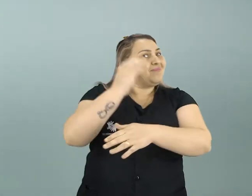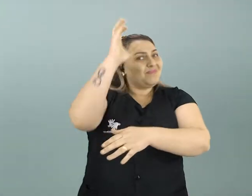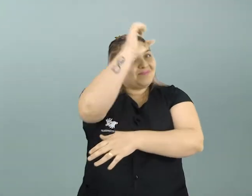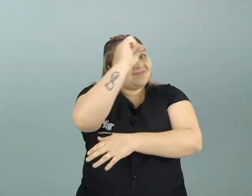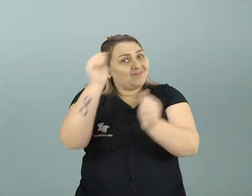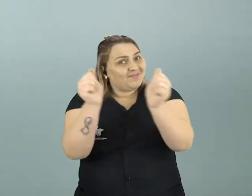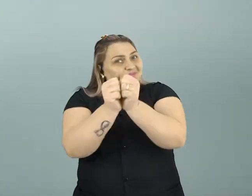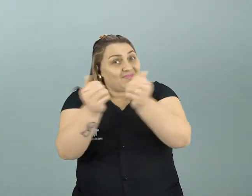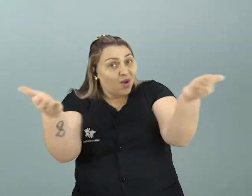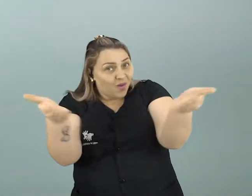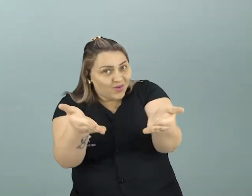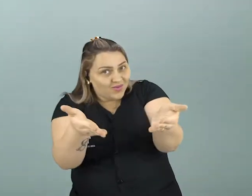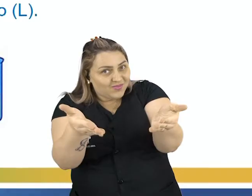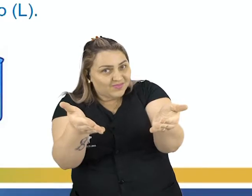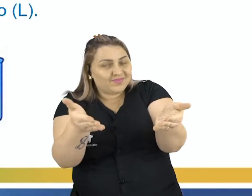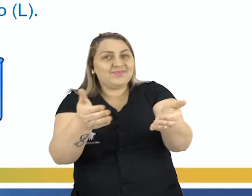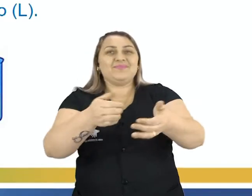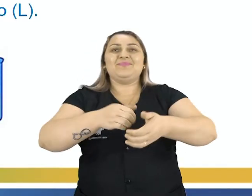juntos comigo hoje?